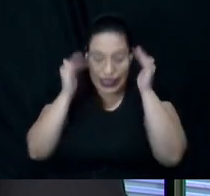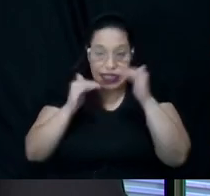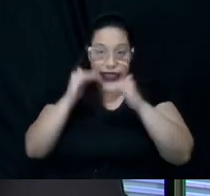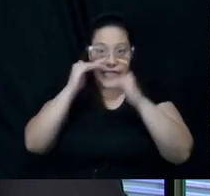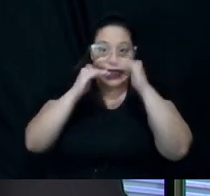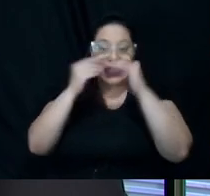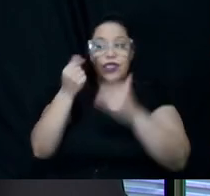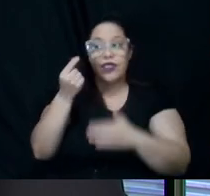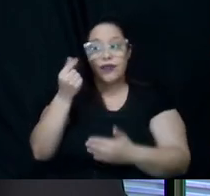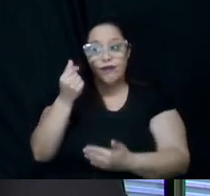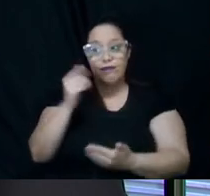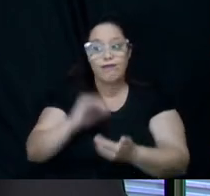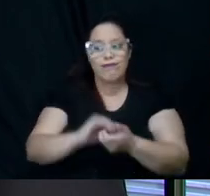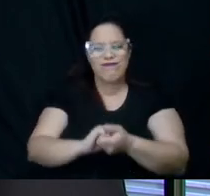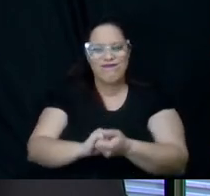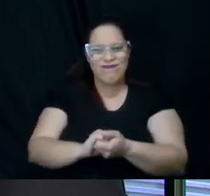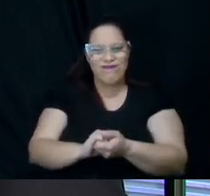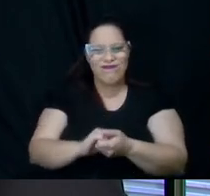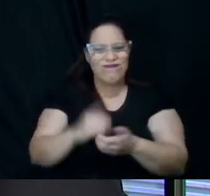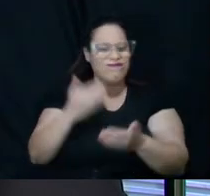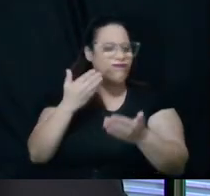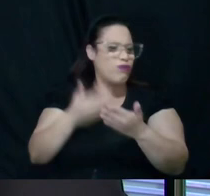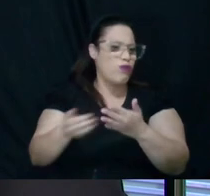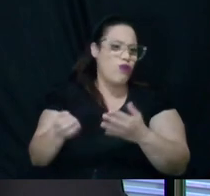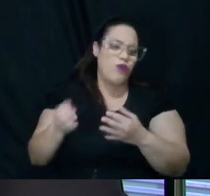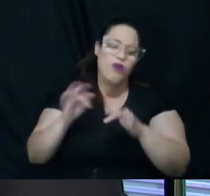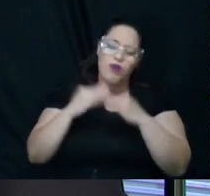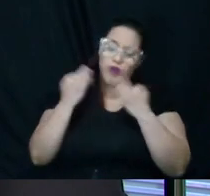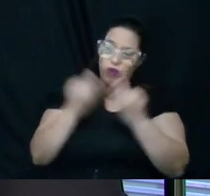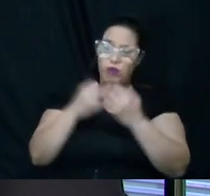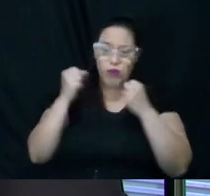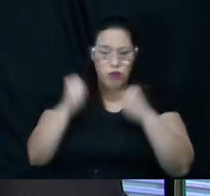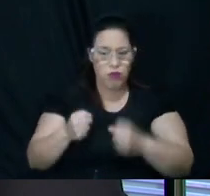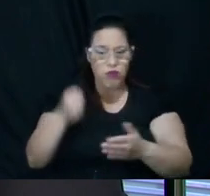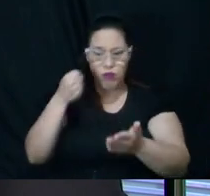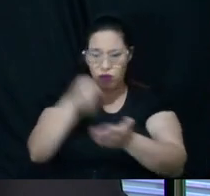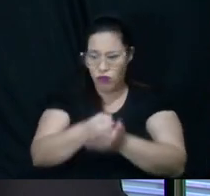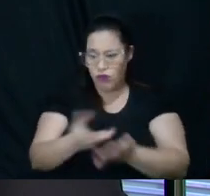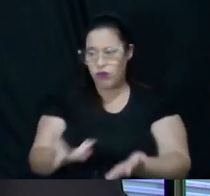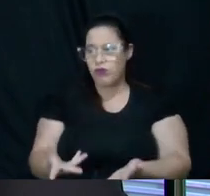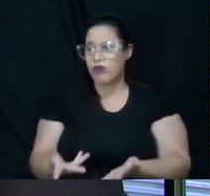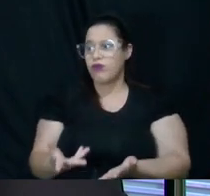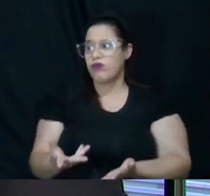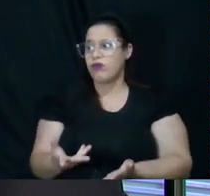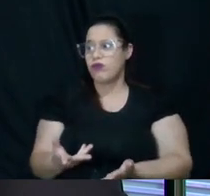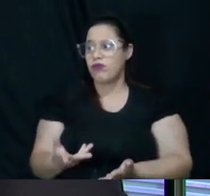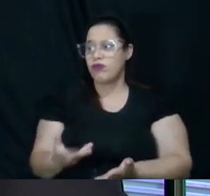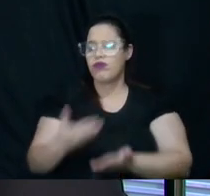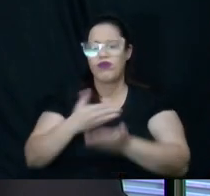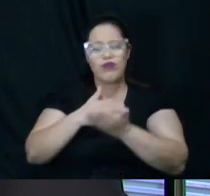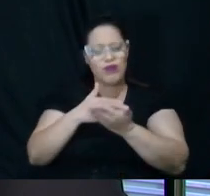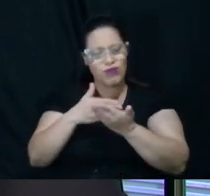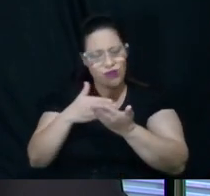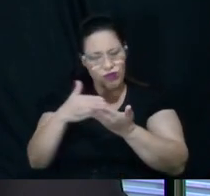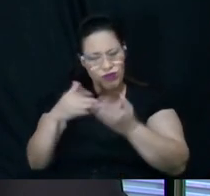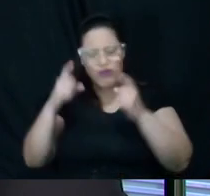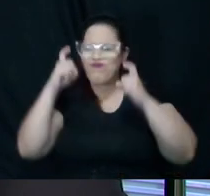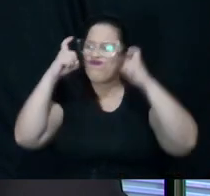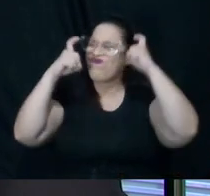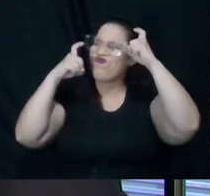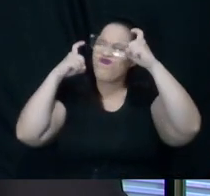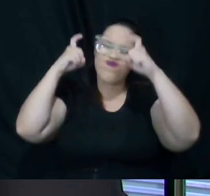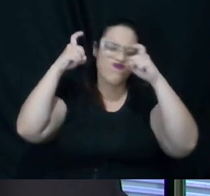estão completamente fora do que a família pode arcar. E aí começa realmente uma preocupação do que vai ser